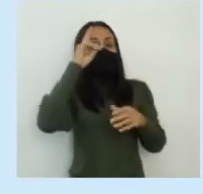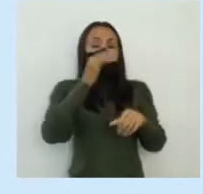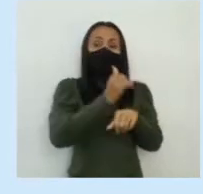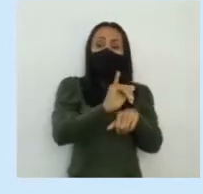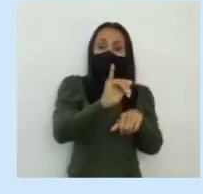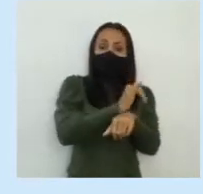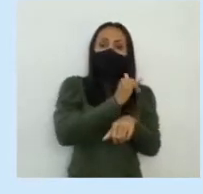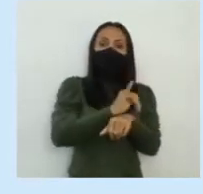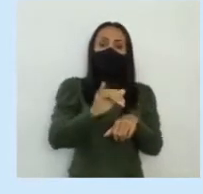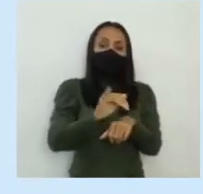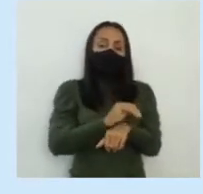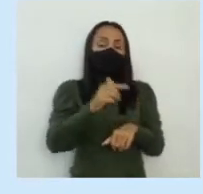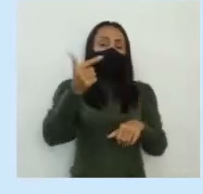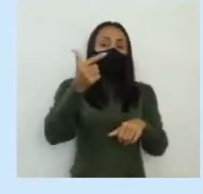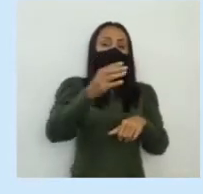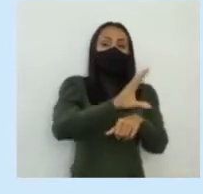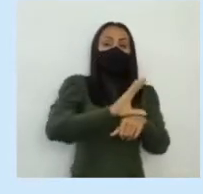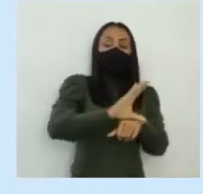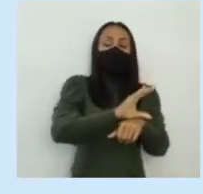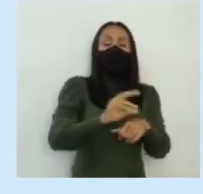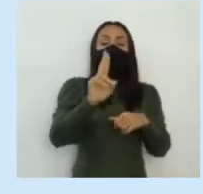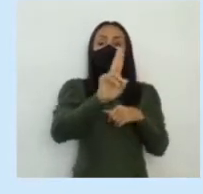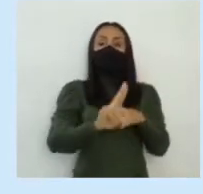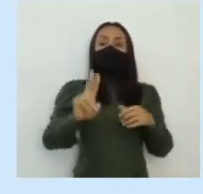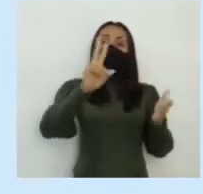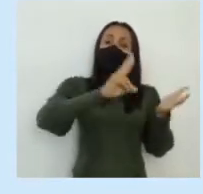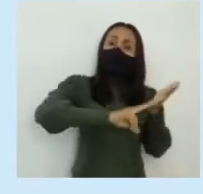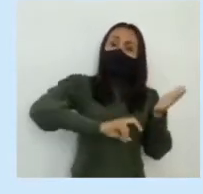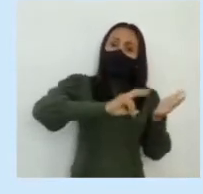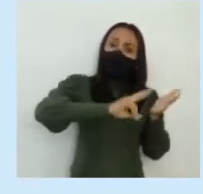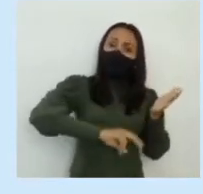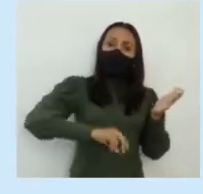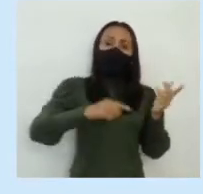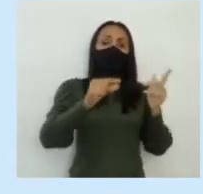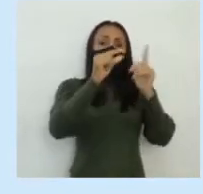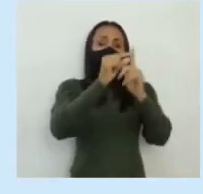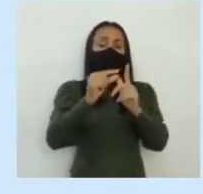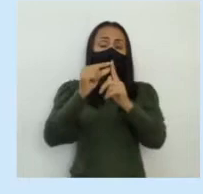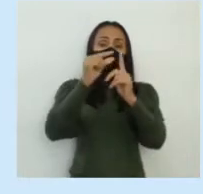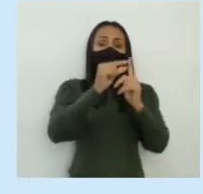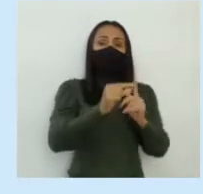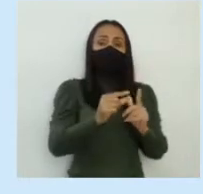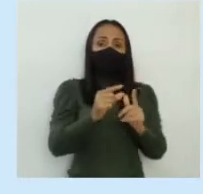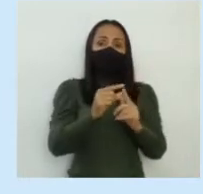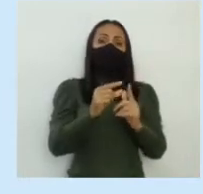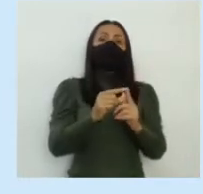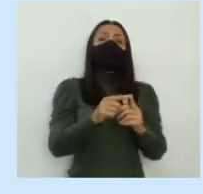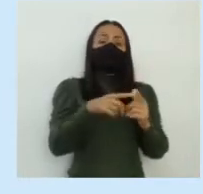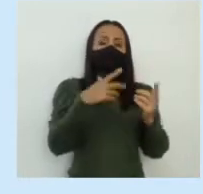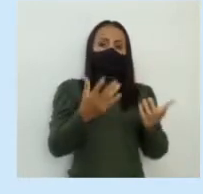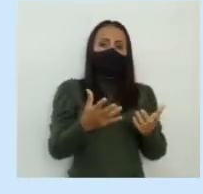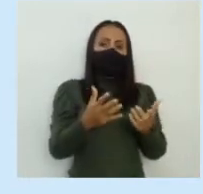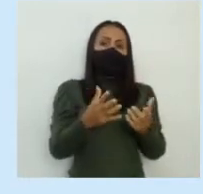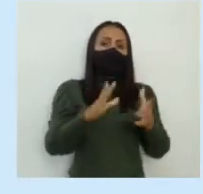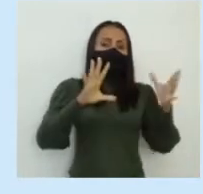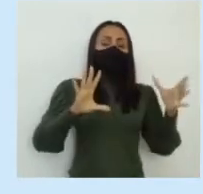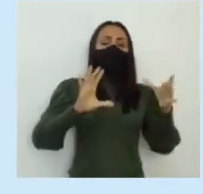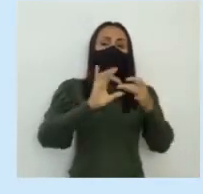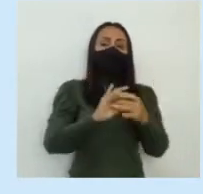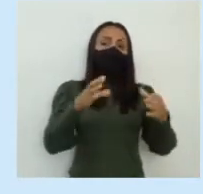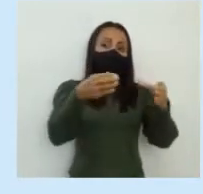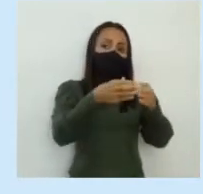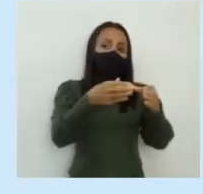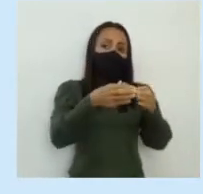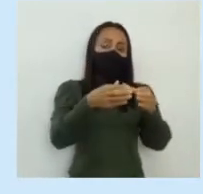competência. Então a gente utilizou um vocabulário realmente condizente com aquele outro profissional, com aquela equipe, com o destinatário